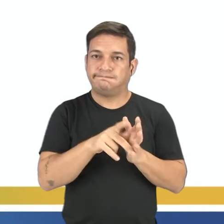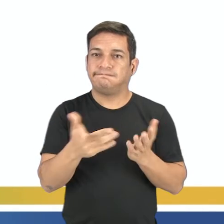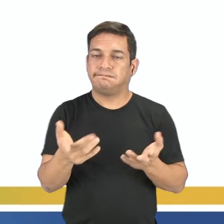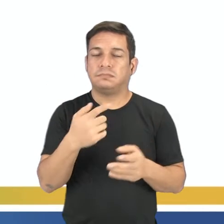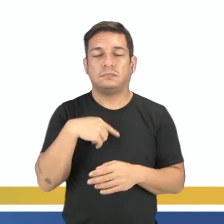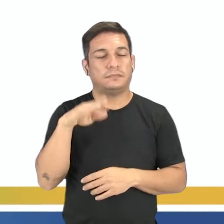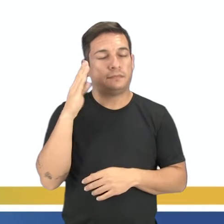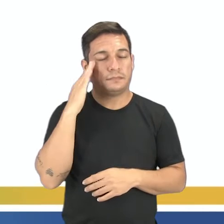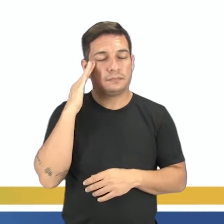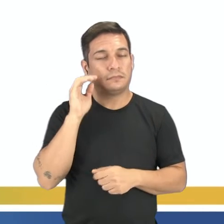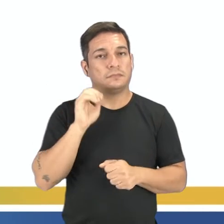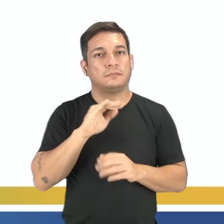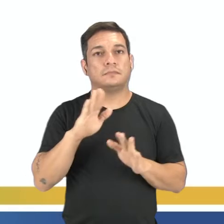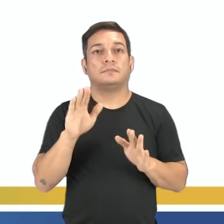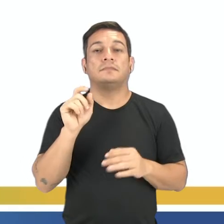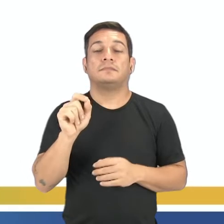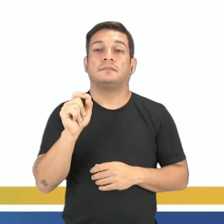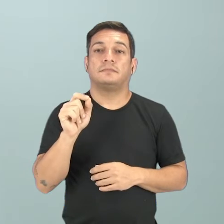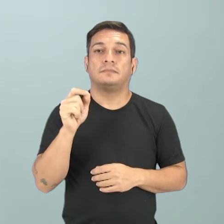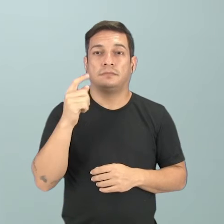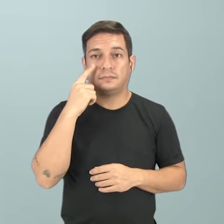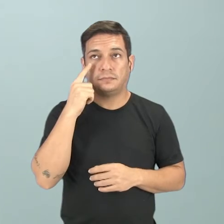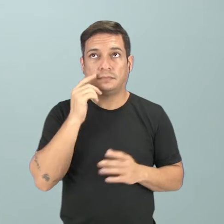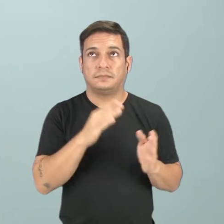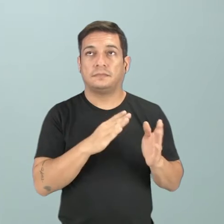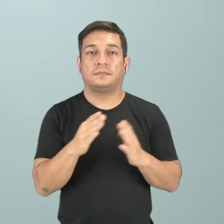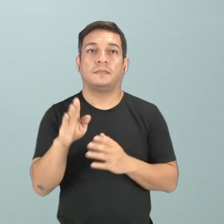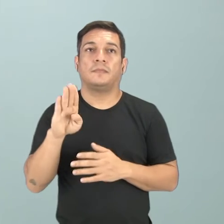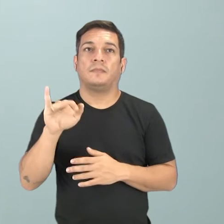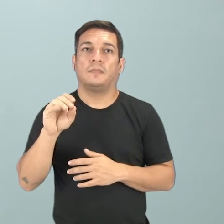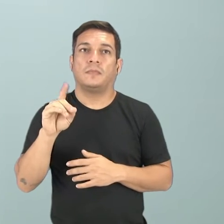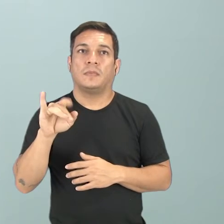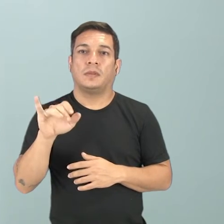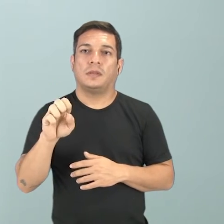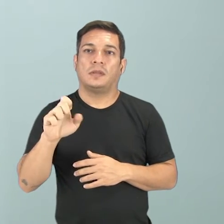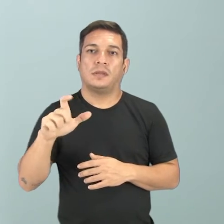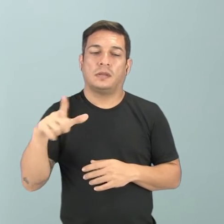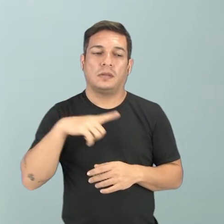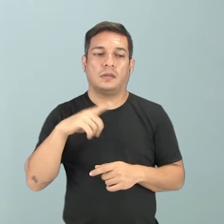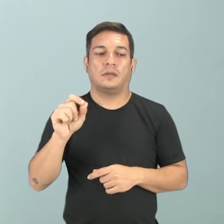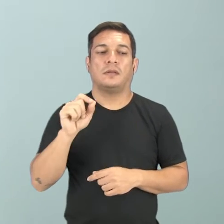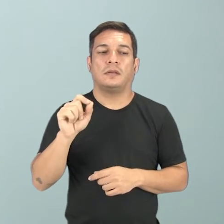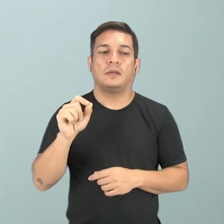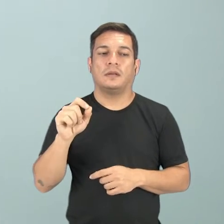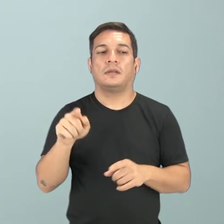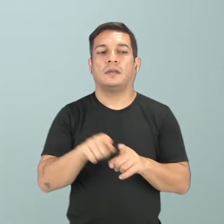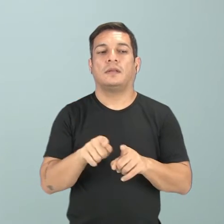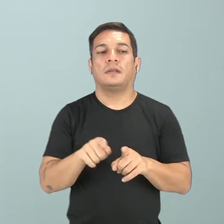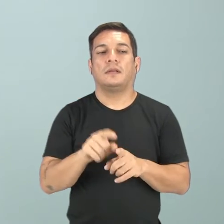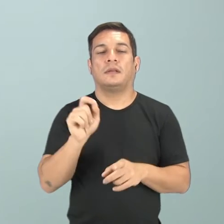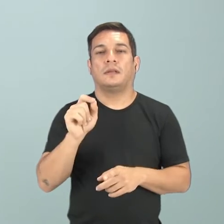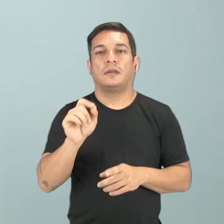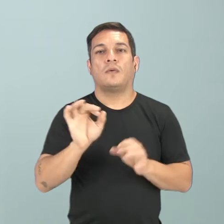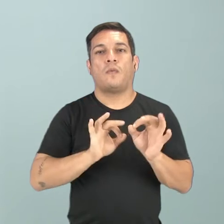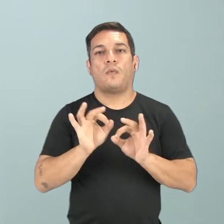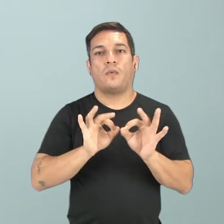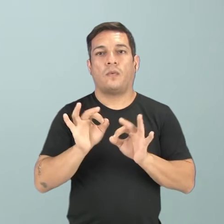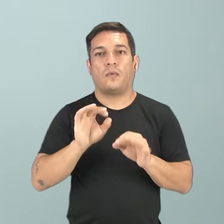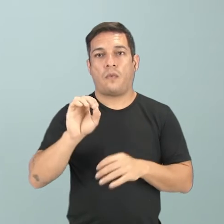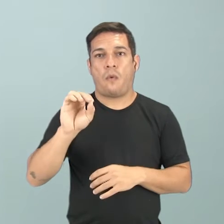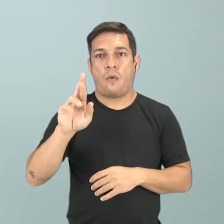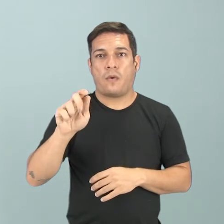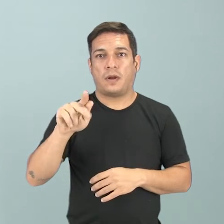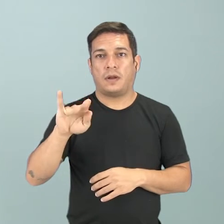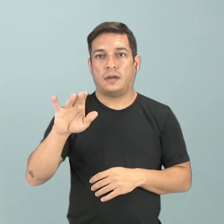Entenda comigo, para ocorrer a produção de biodiesel, ela passa por uma reação orgânica,